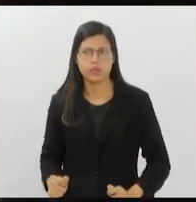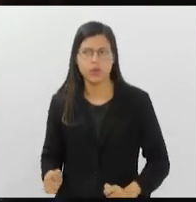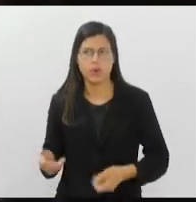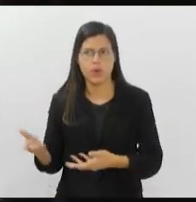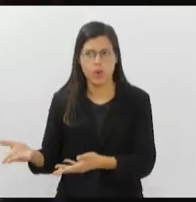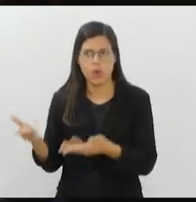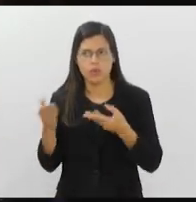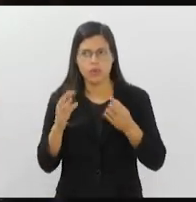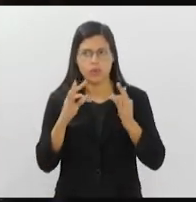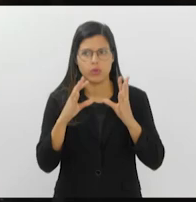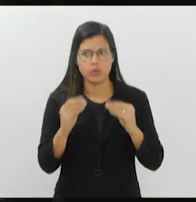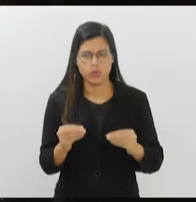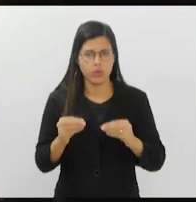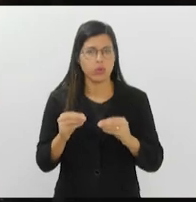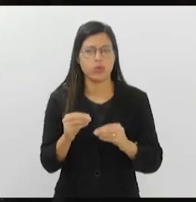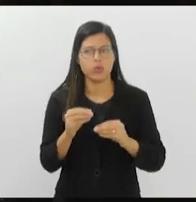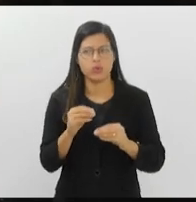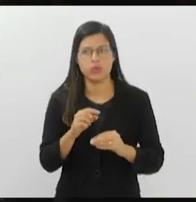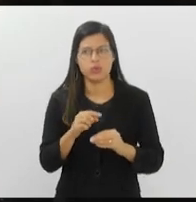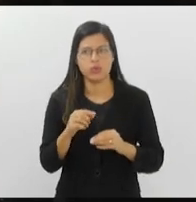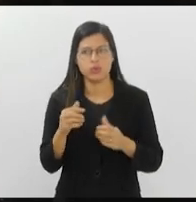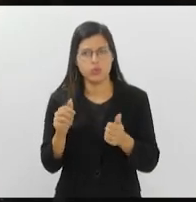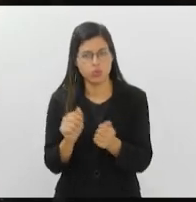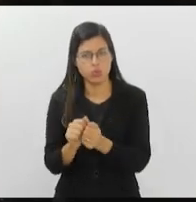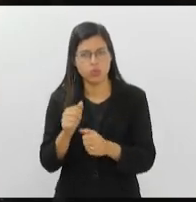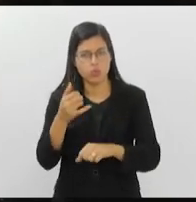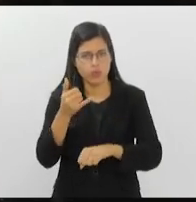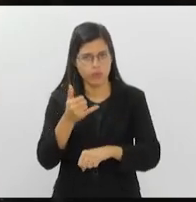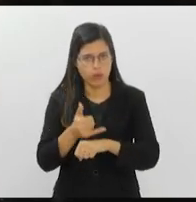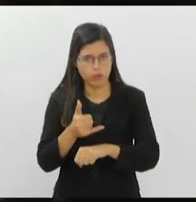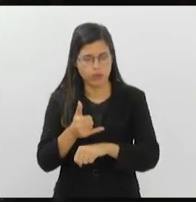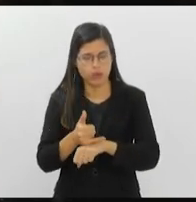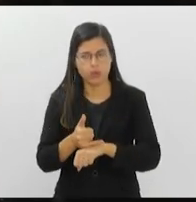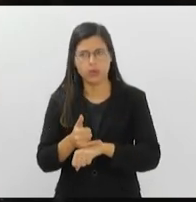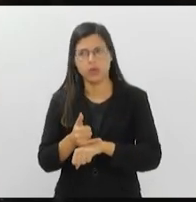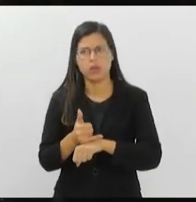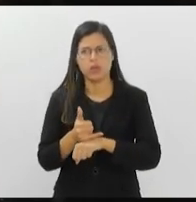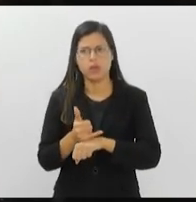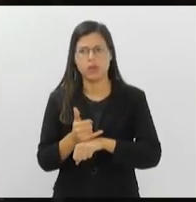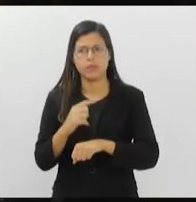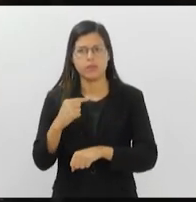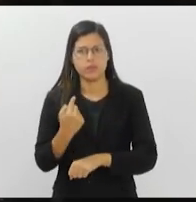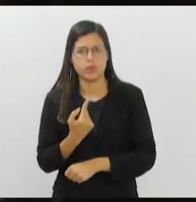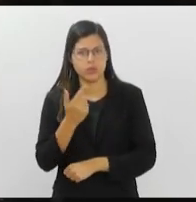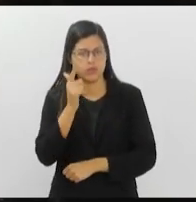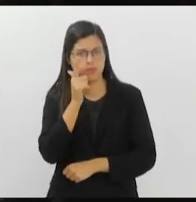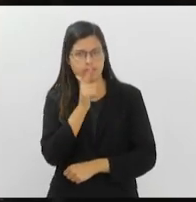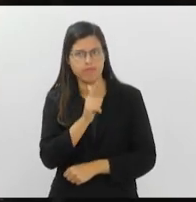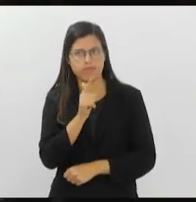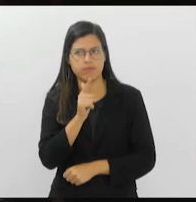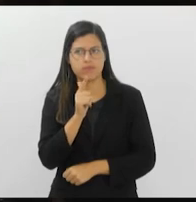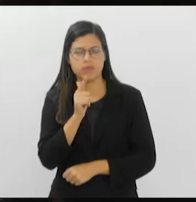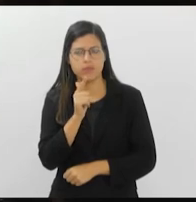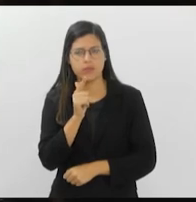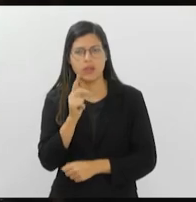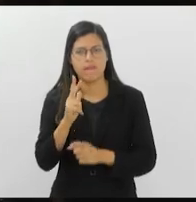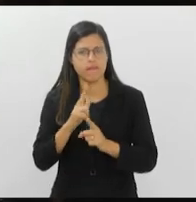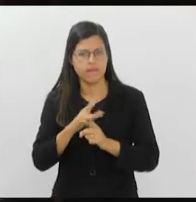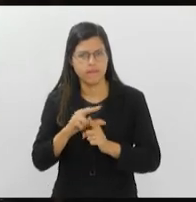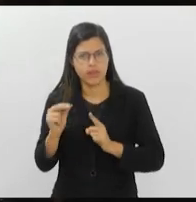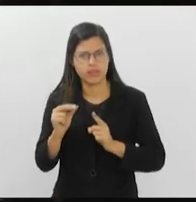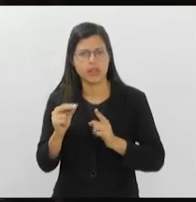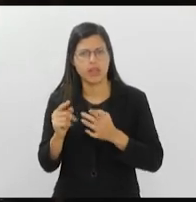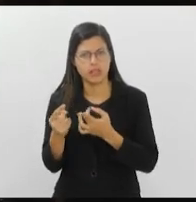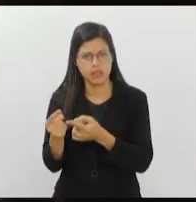todos vocês para, junto com Volta Redonda, que a gente consiga vencer esse